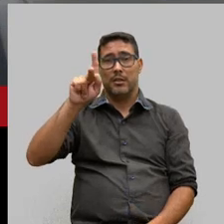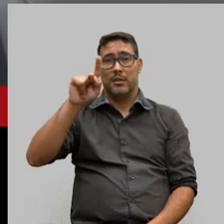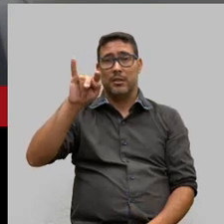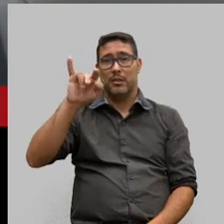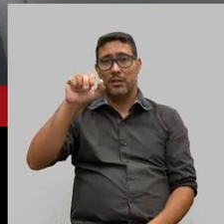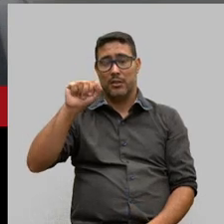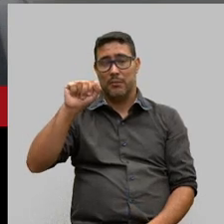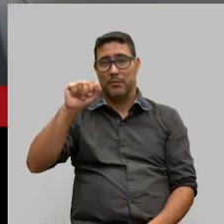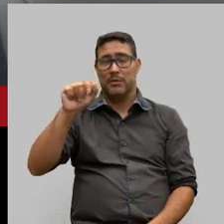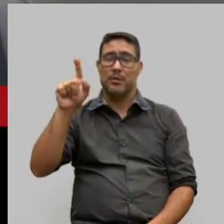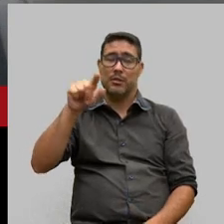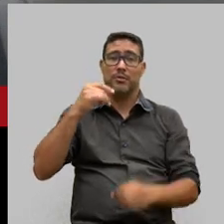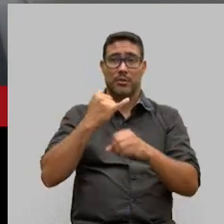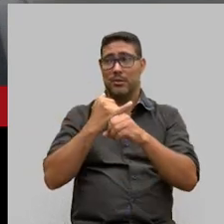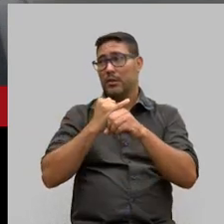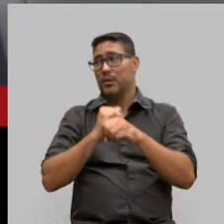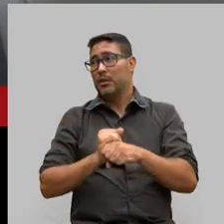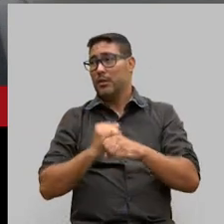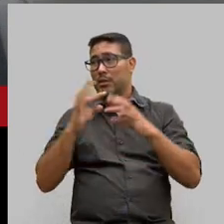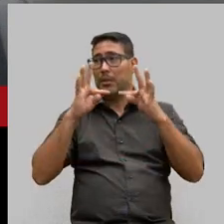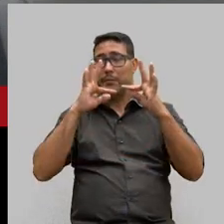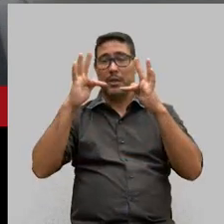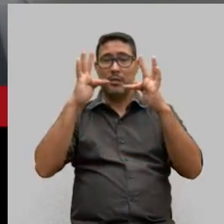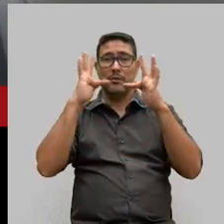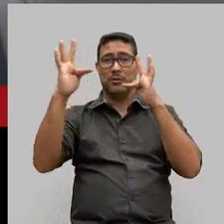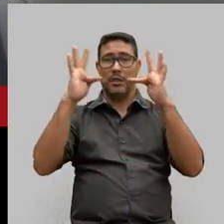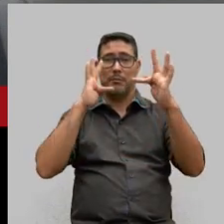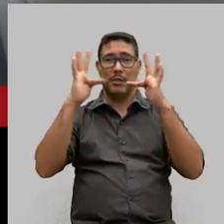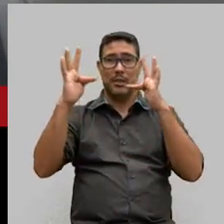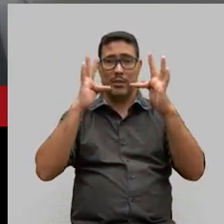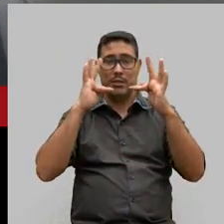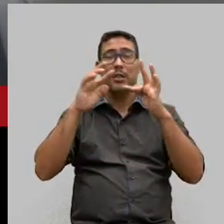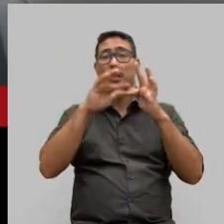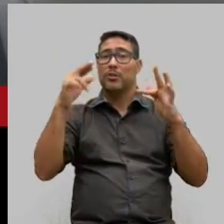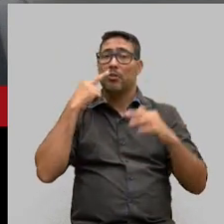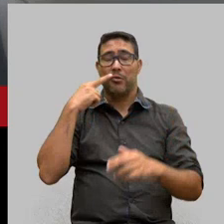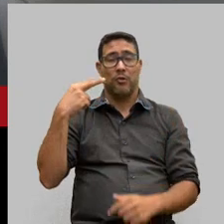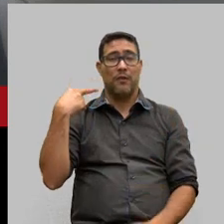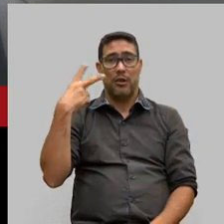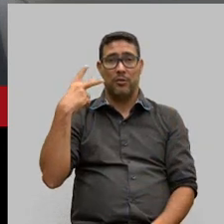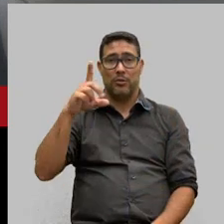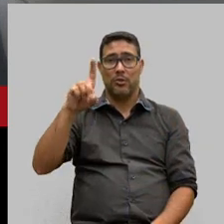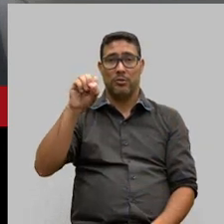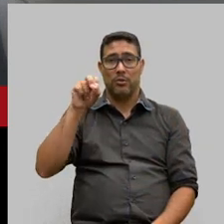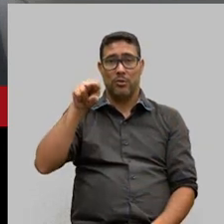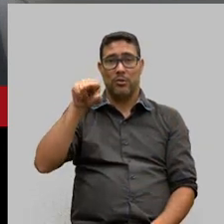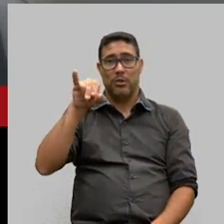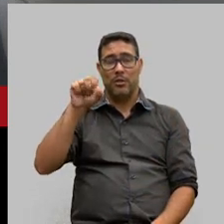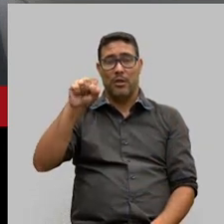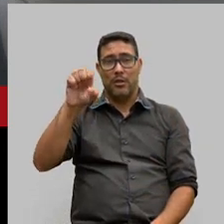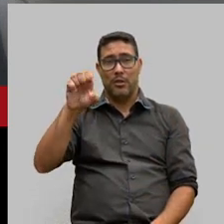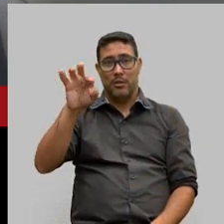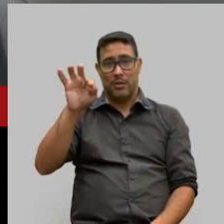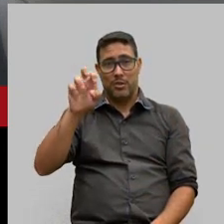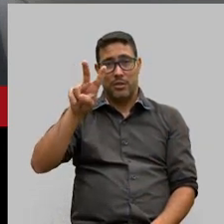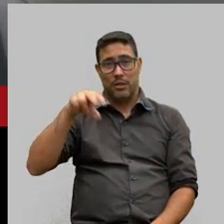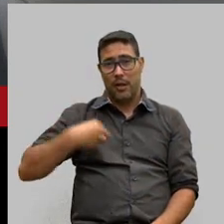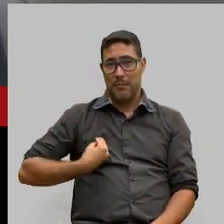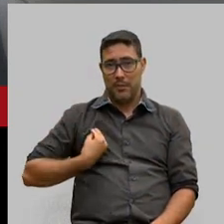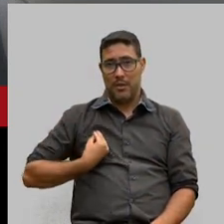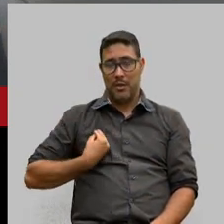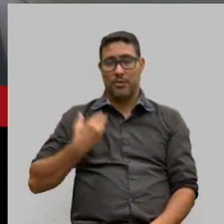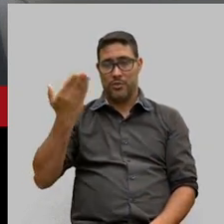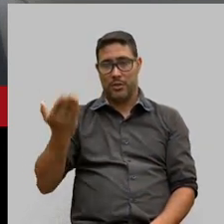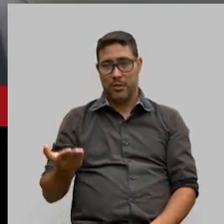telecent graças a uma Emenda impositiva do nosso Vereador Donizete que se faz presente aqui e que